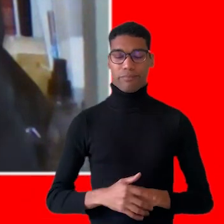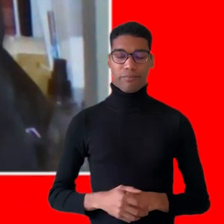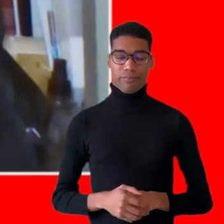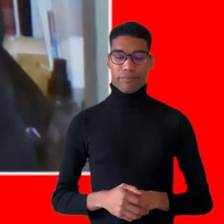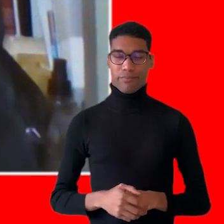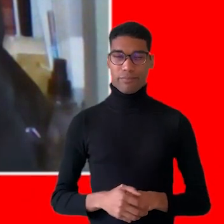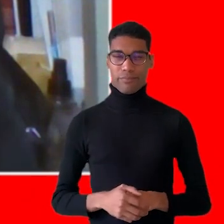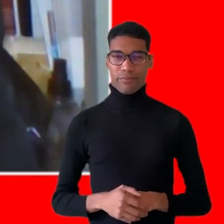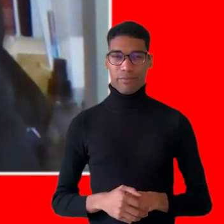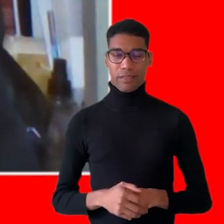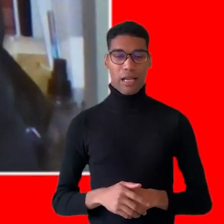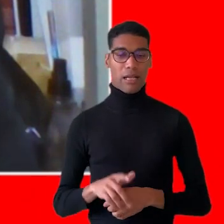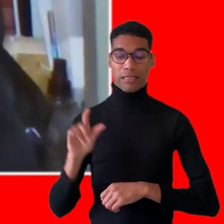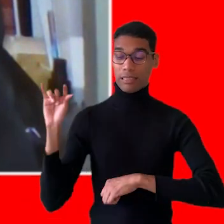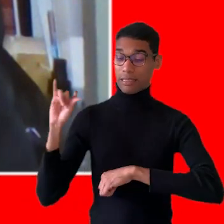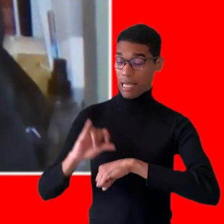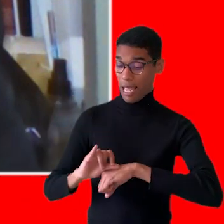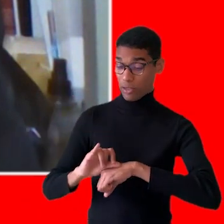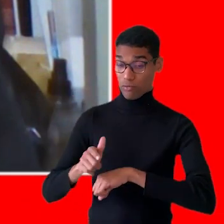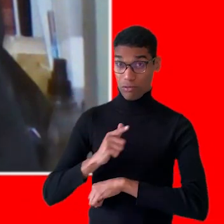ele não tem mais sede,